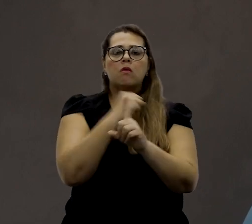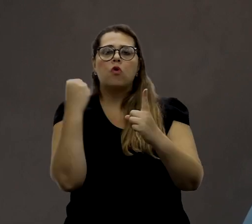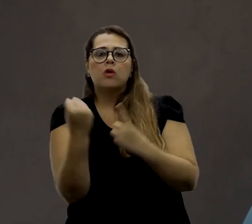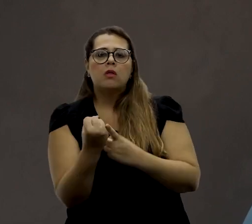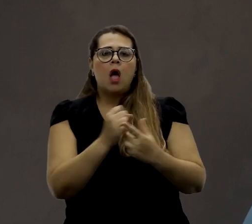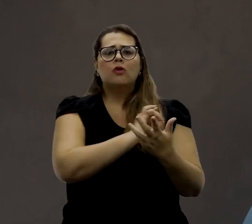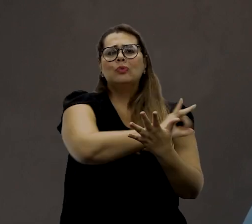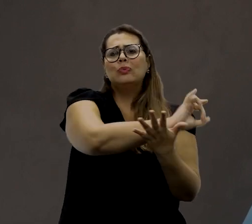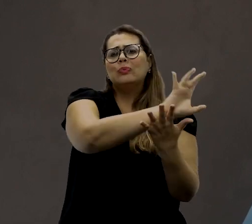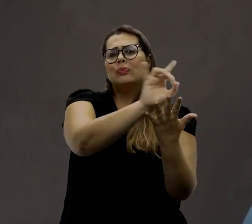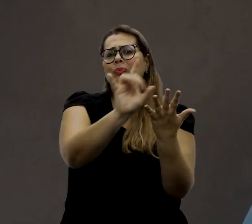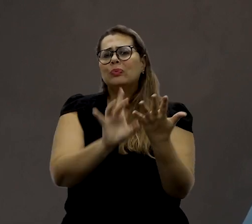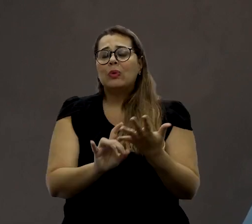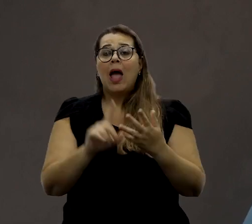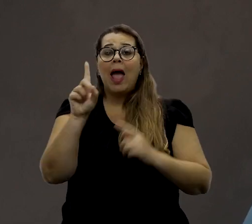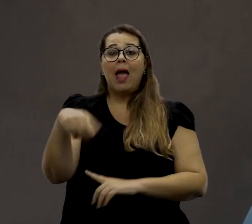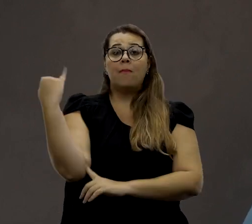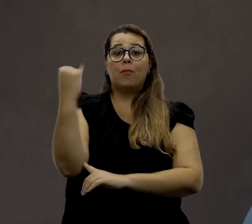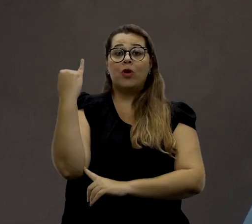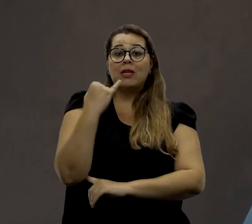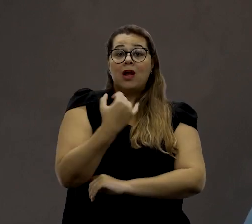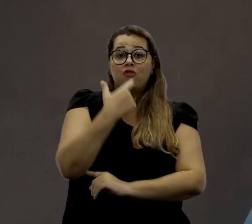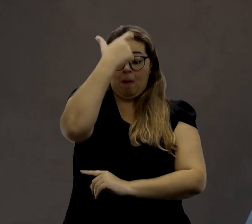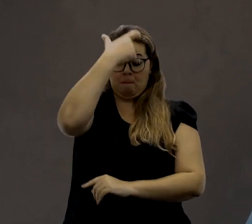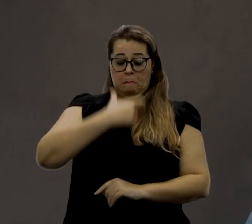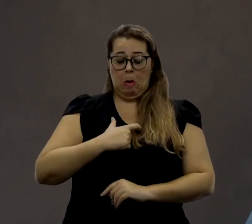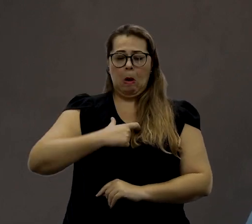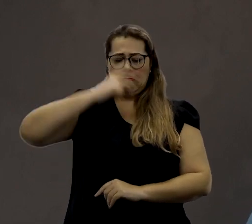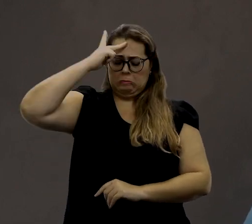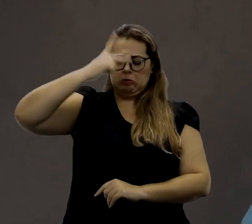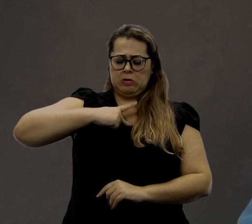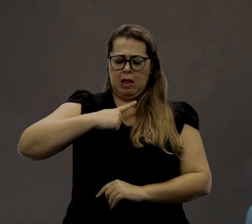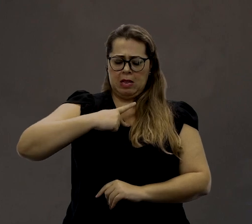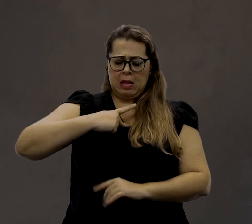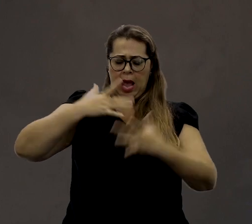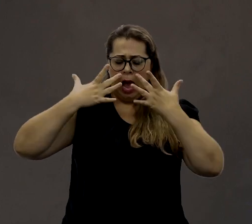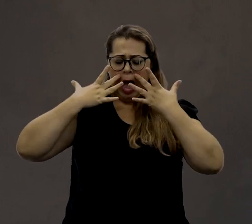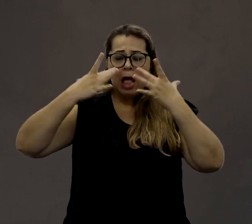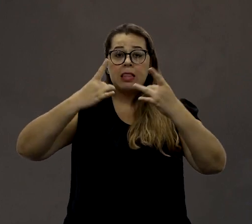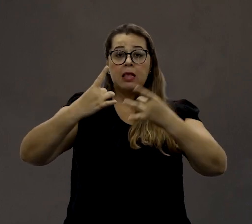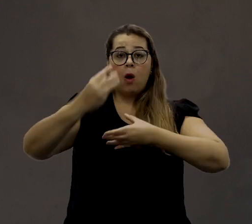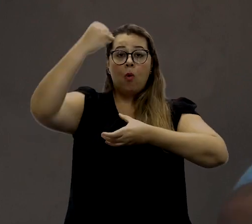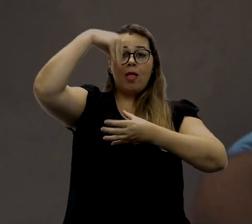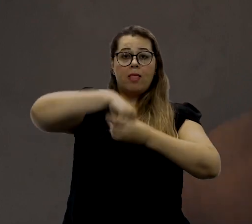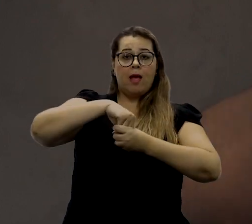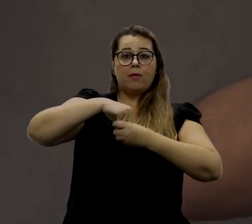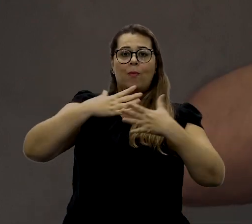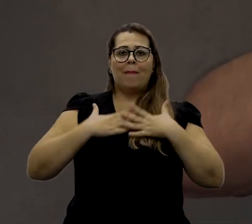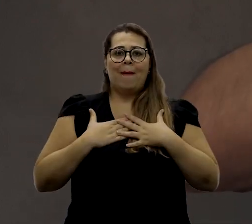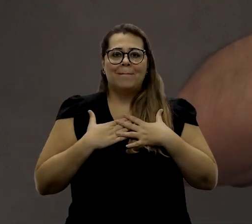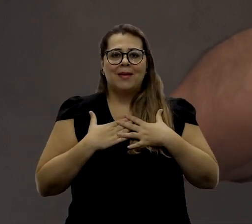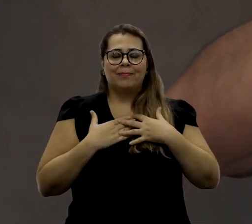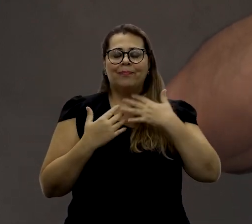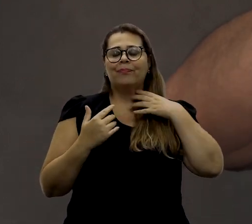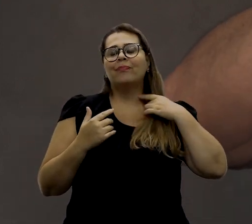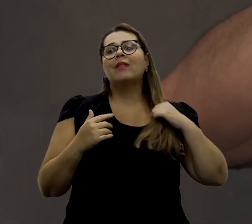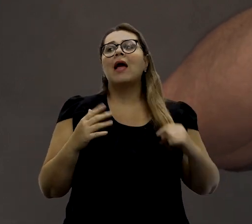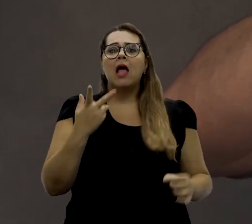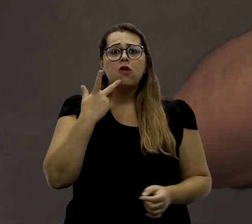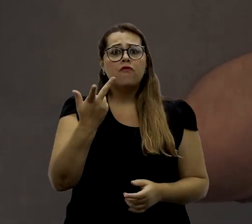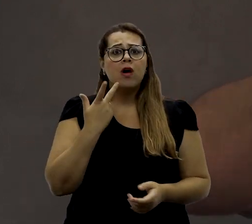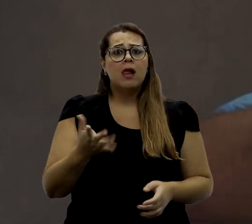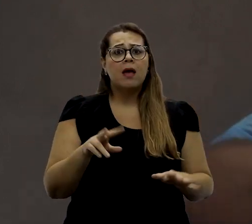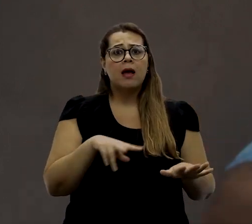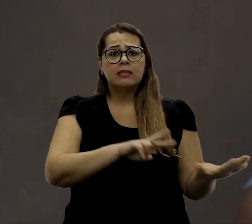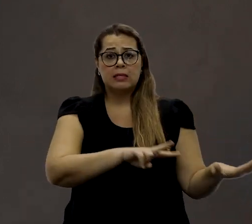sociedade, né. Então, é importante que o sujeito se ouça, né, nesse sentido, faça as perguntas para si mesmo. Né? Essa semana